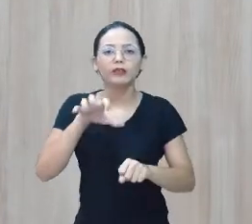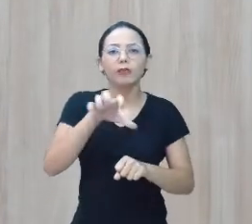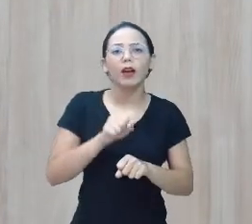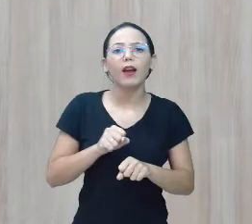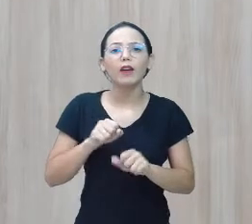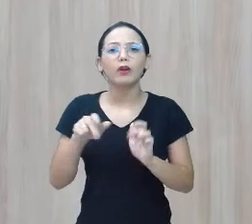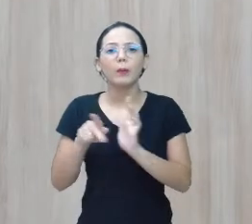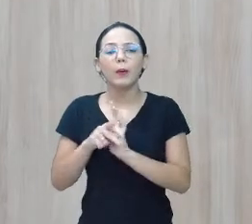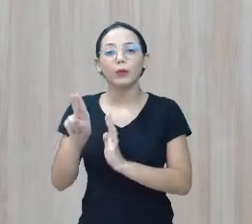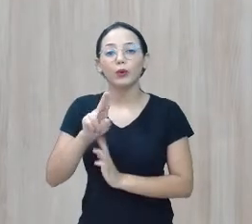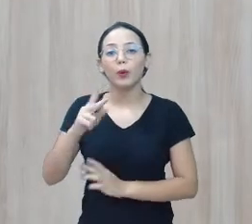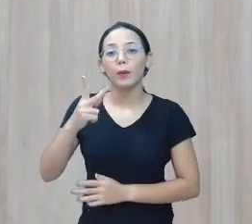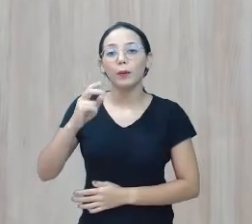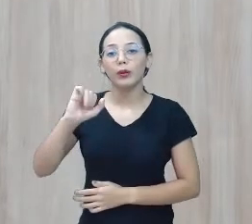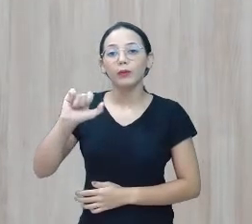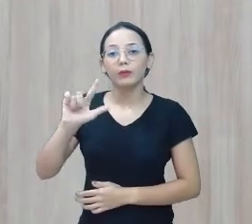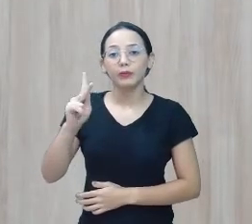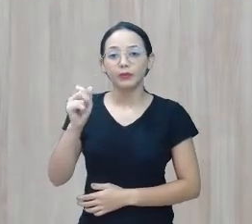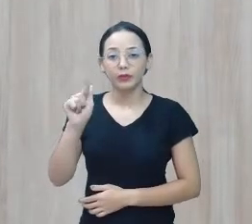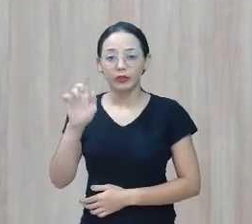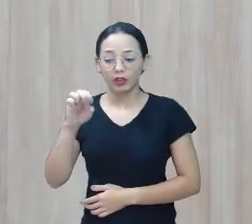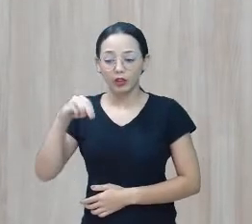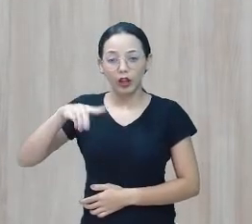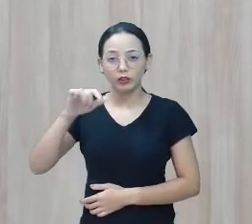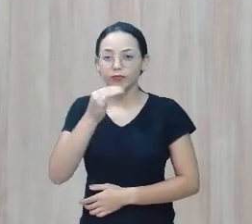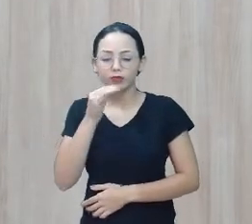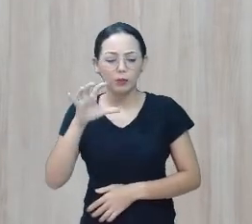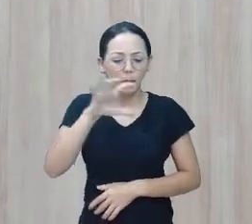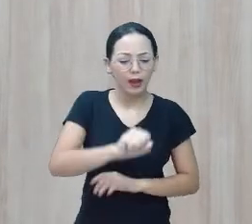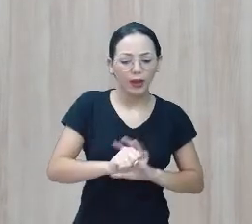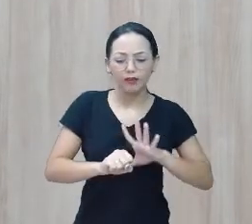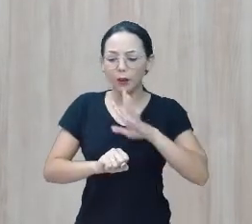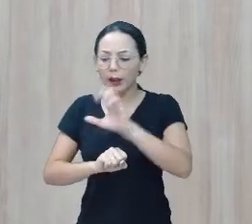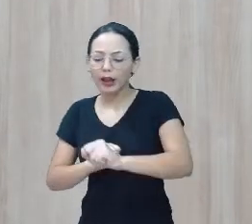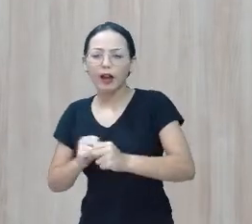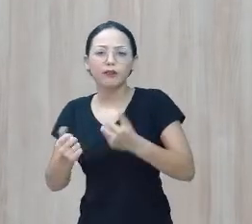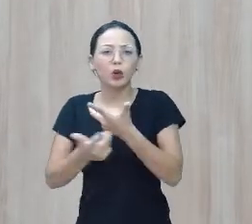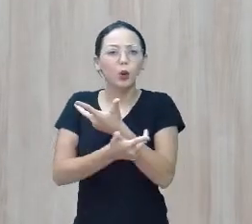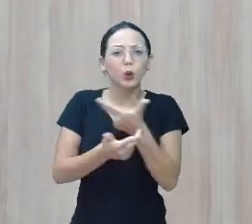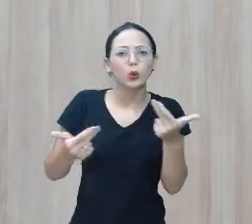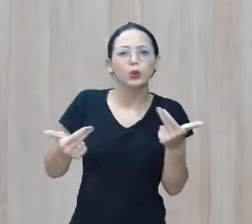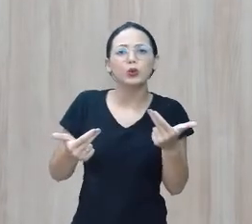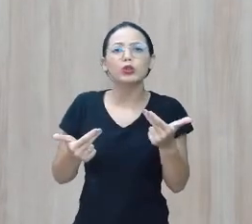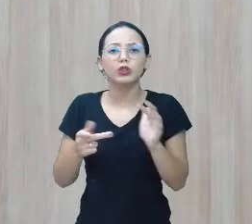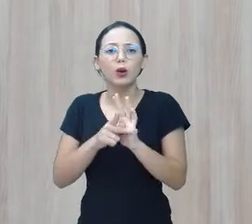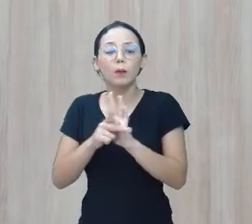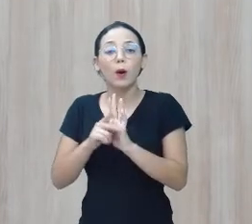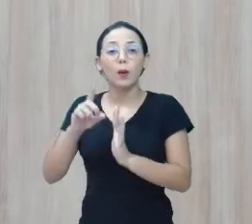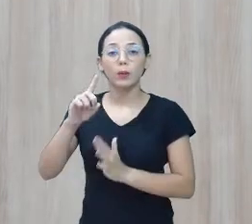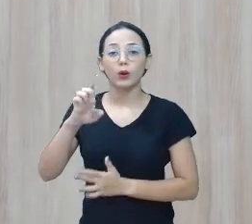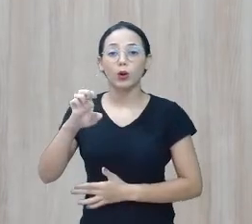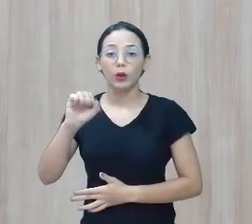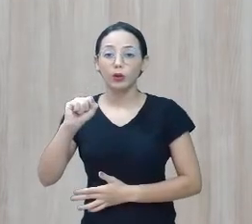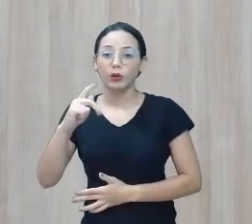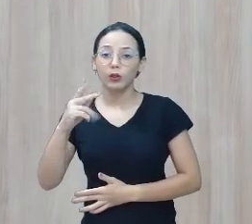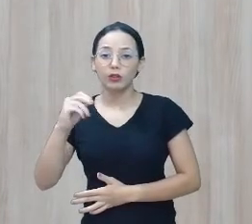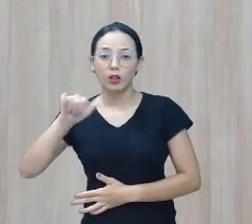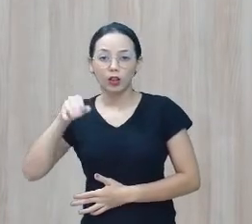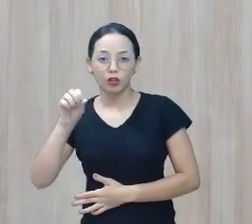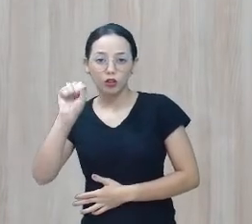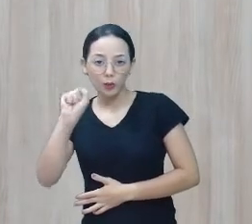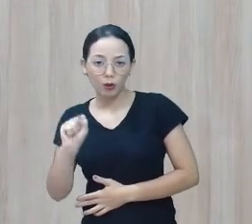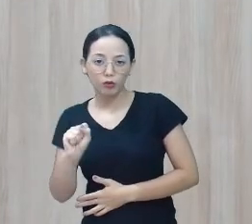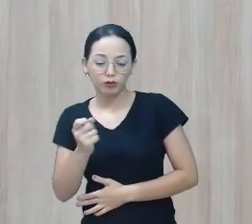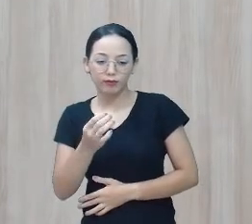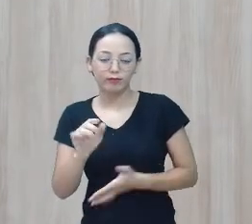chamada pilhagem. Então, a pilhagem era um saque onde eles iam pegar como despojos, ou seja, como